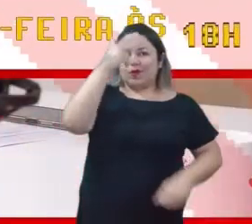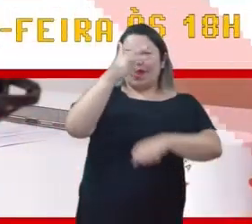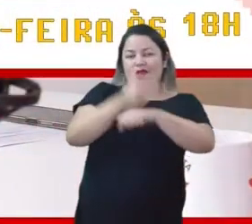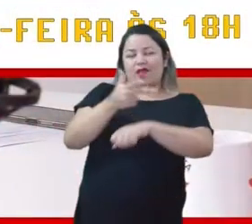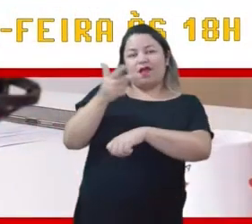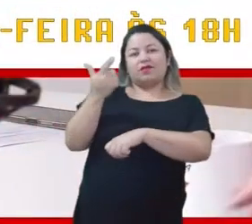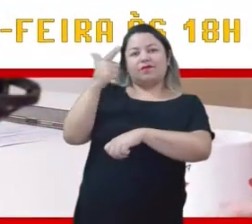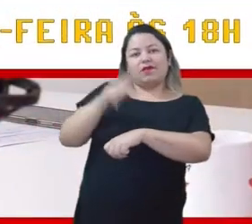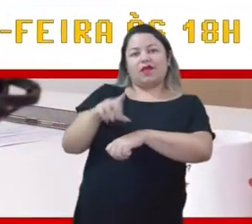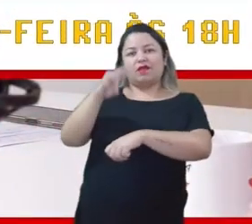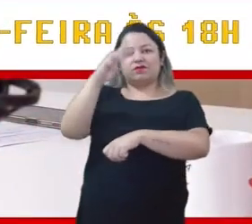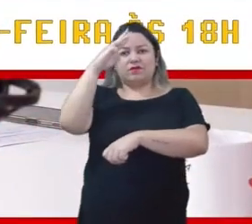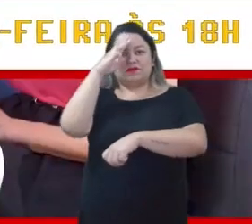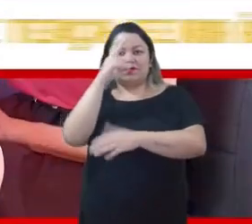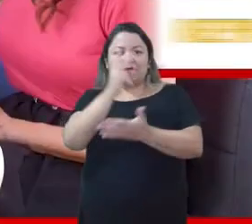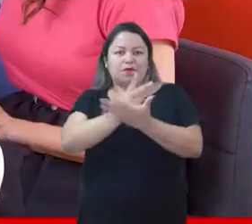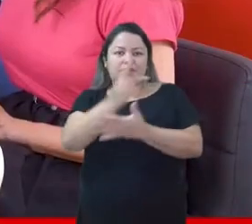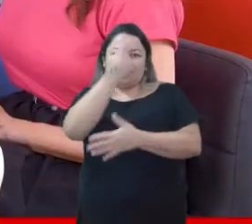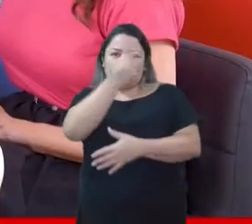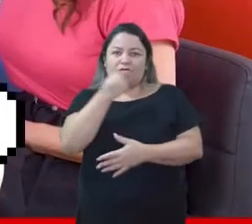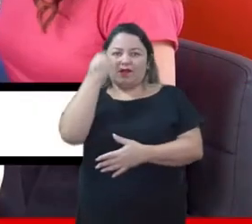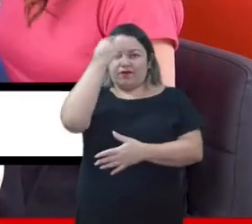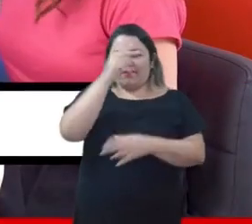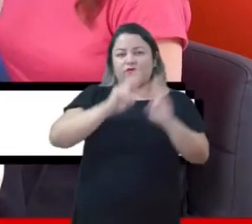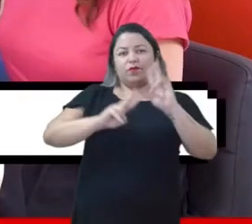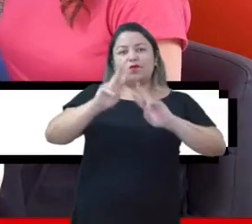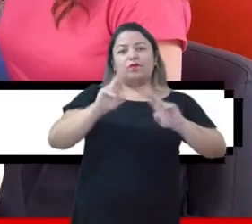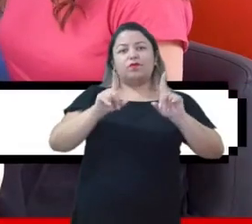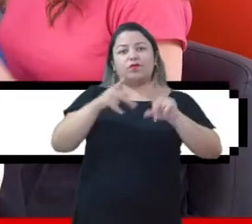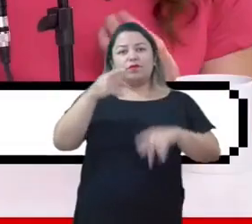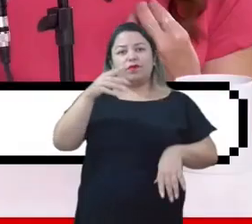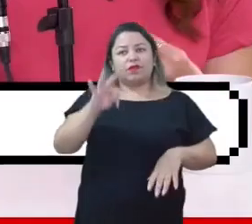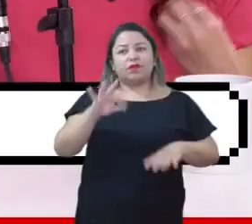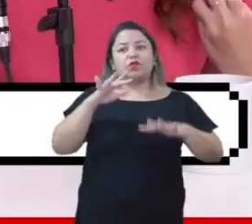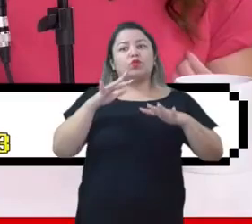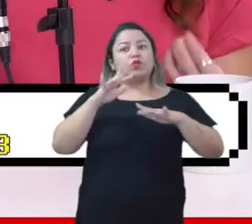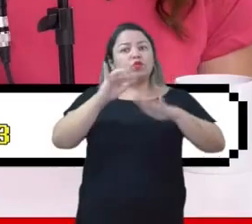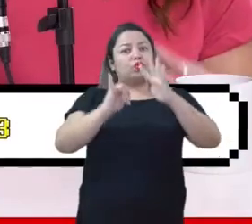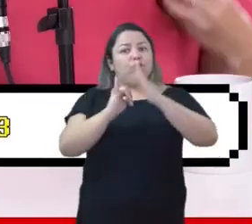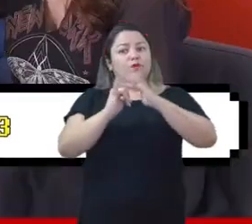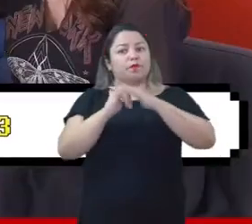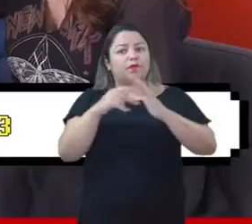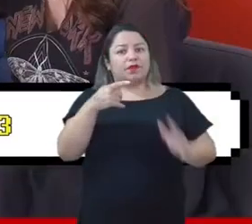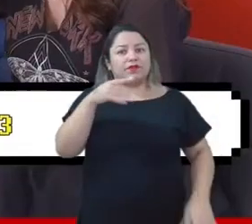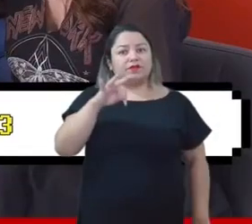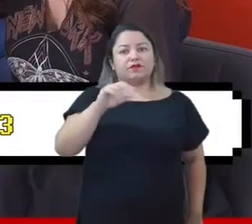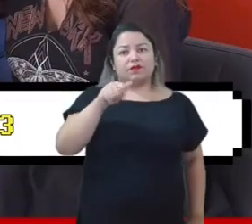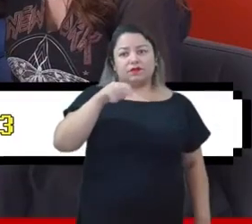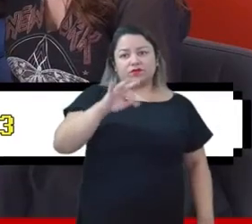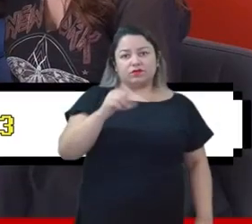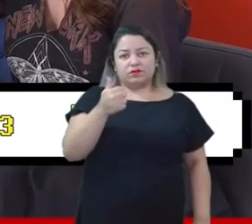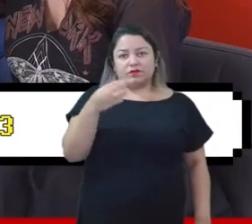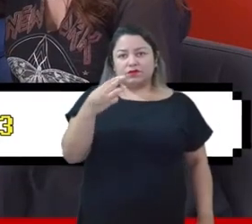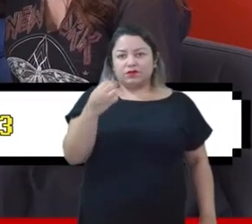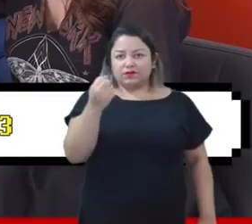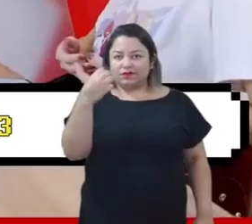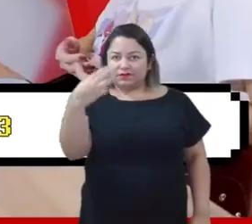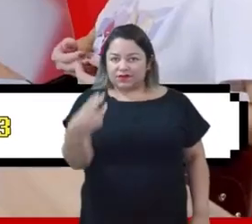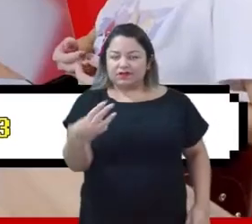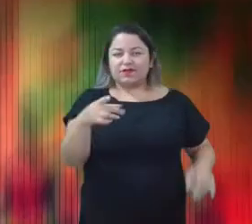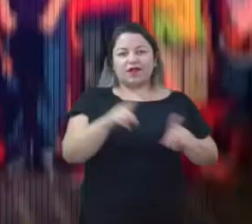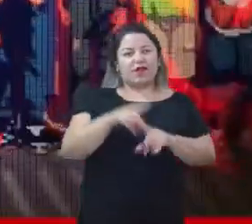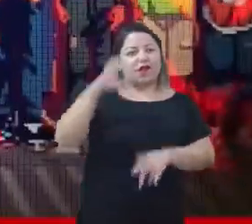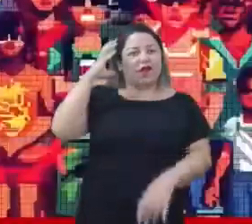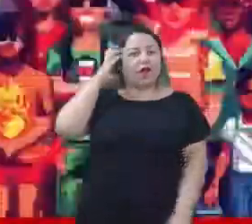às terças no mesmo horário. Assista pelo canal do PT no YouTube, PT Sat, canal 1313,